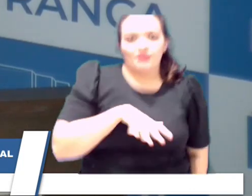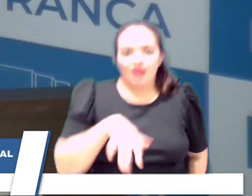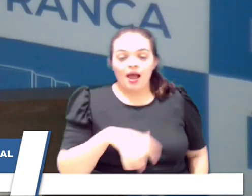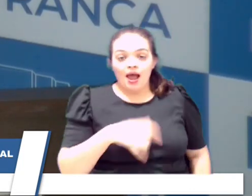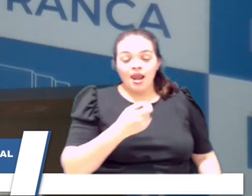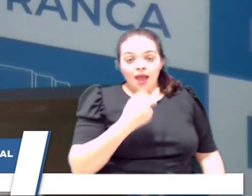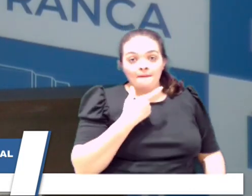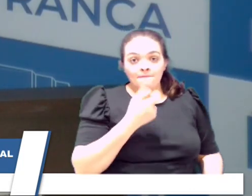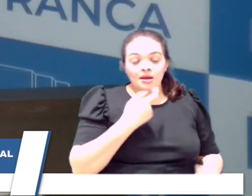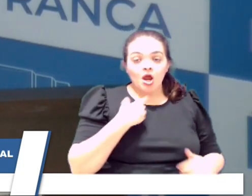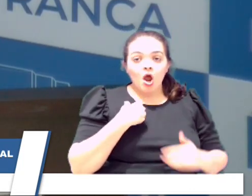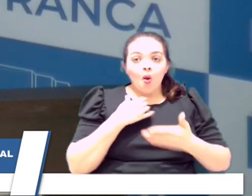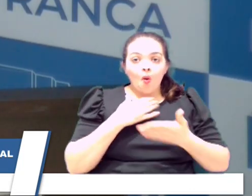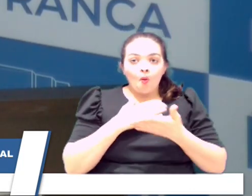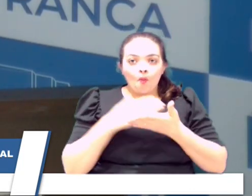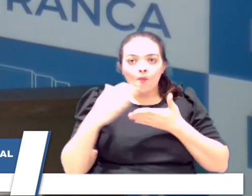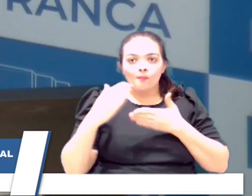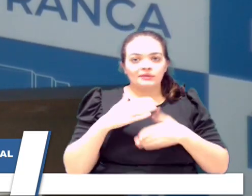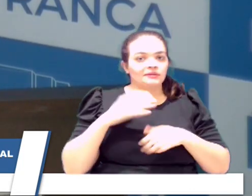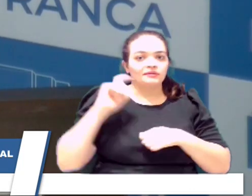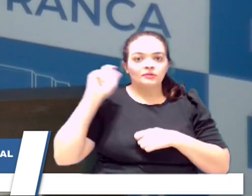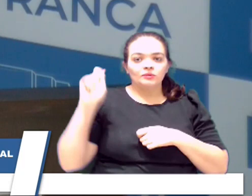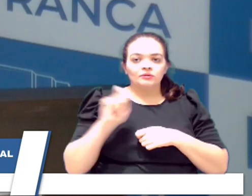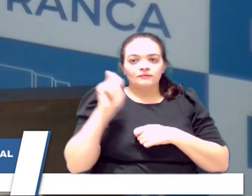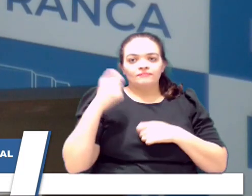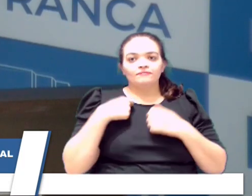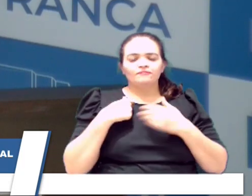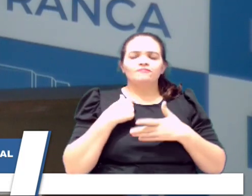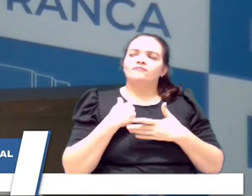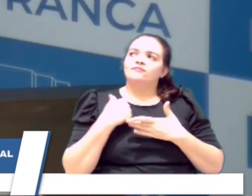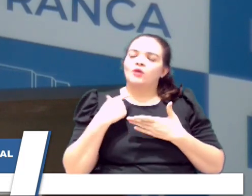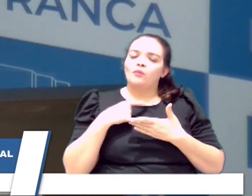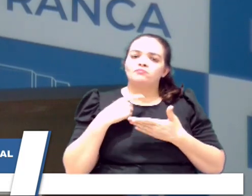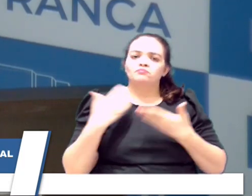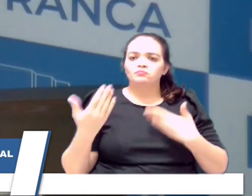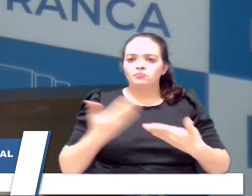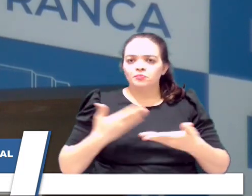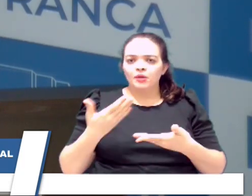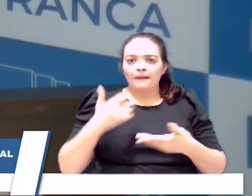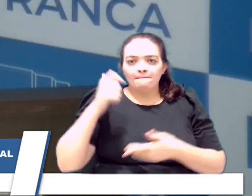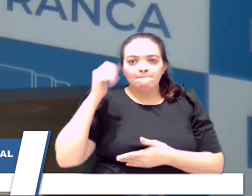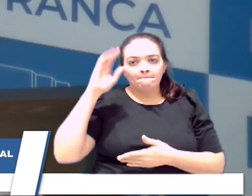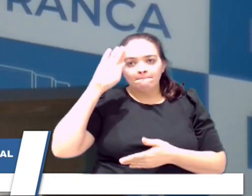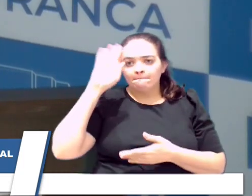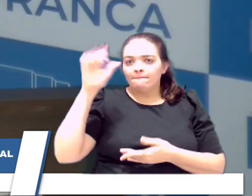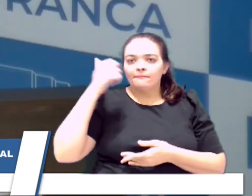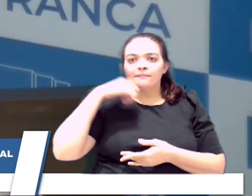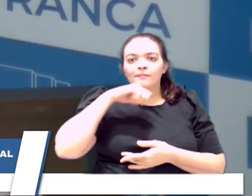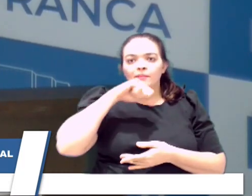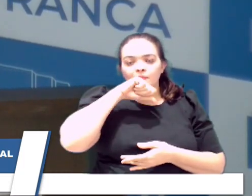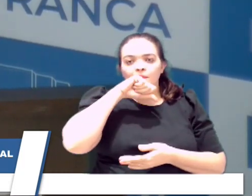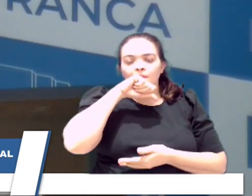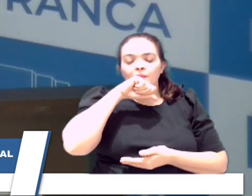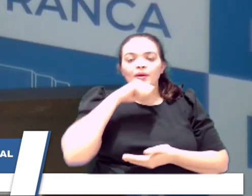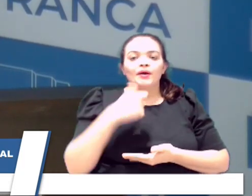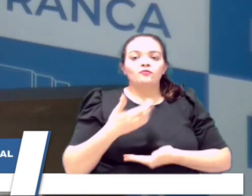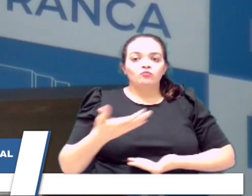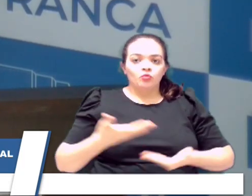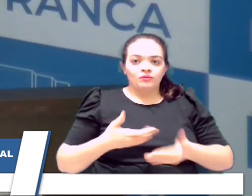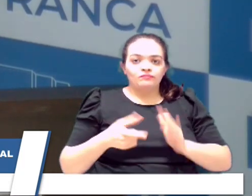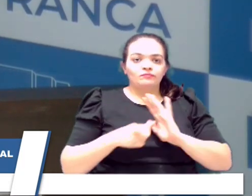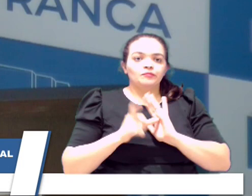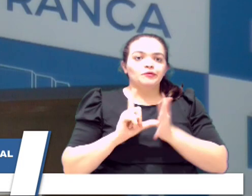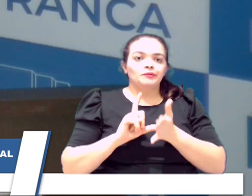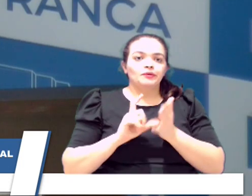E, quando eu entrei na associação, eu comecei a atender principalmente as mães das crianças que passavam em atendimento lá no núcleo de